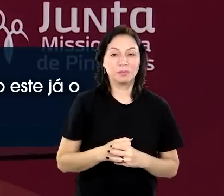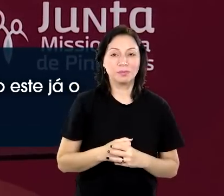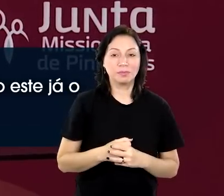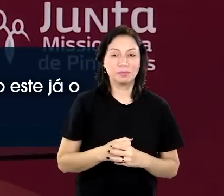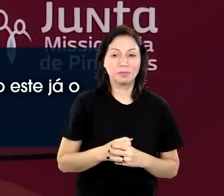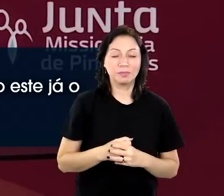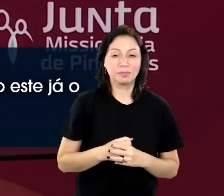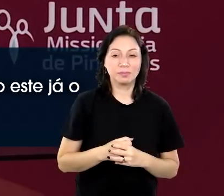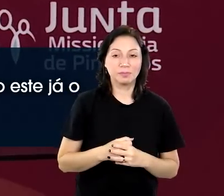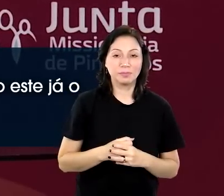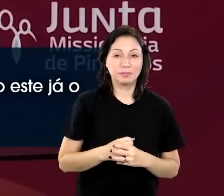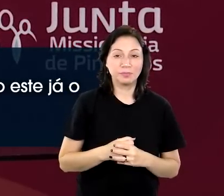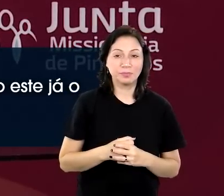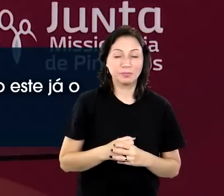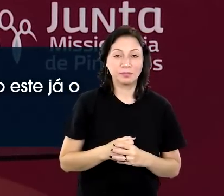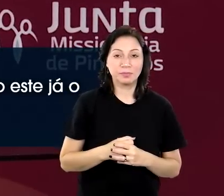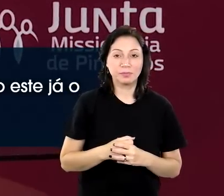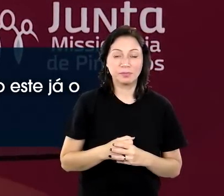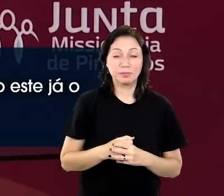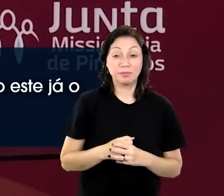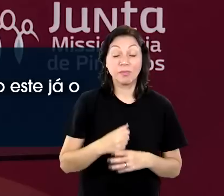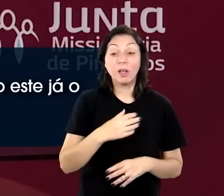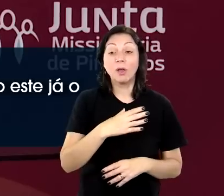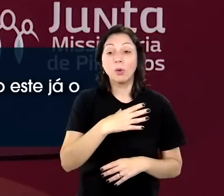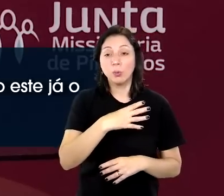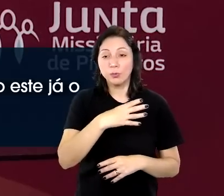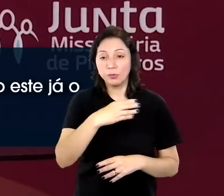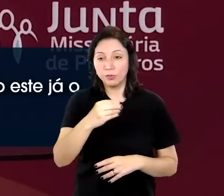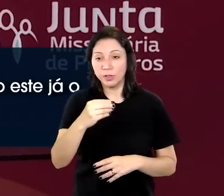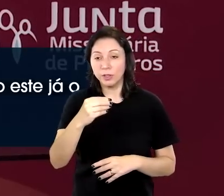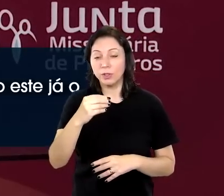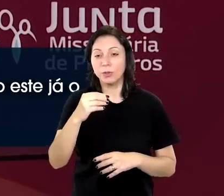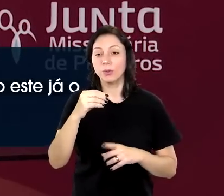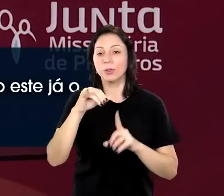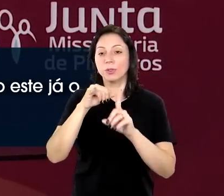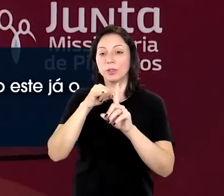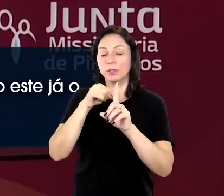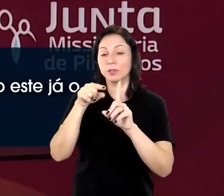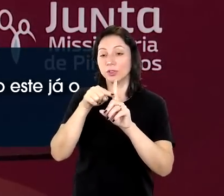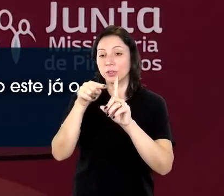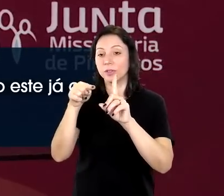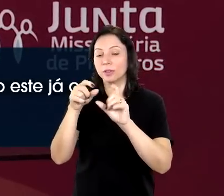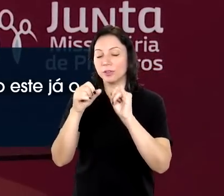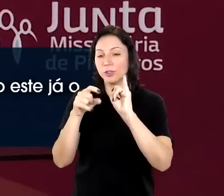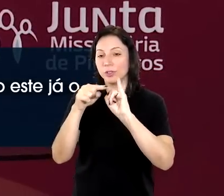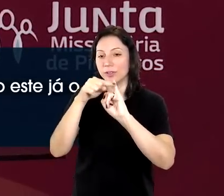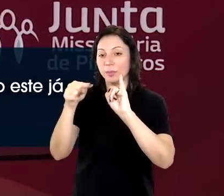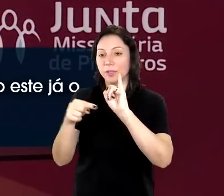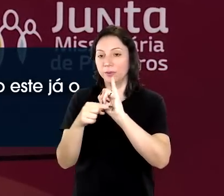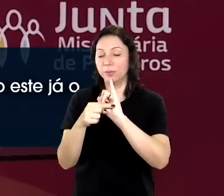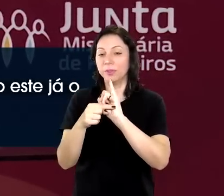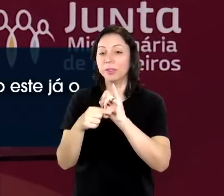Esse filho foi profetizado lá por Isaías 40, é João Batista,